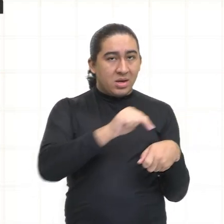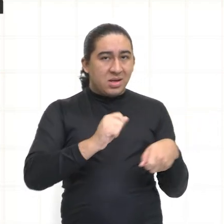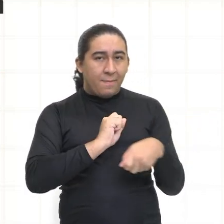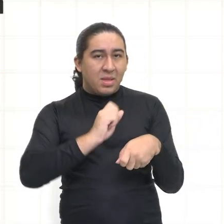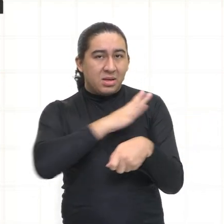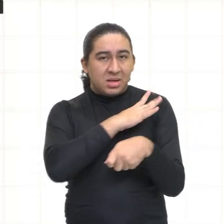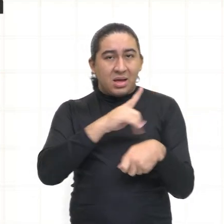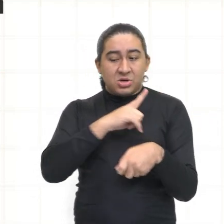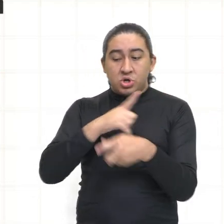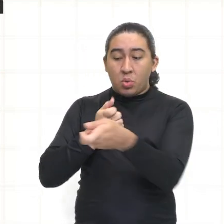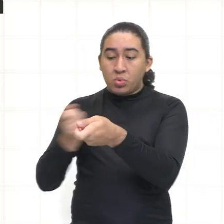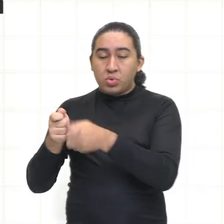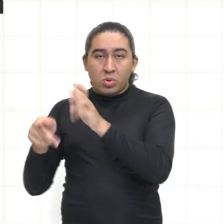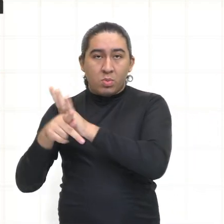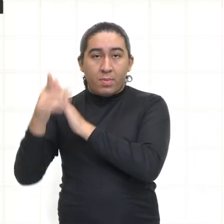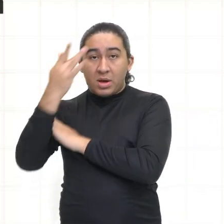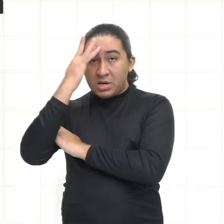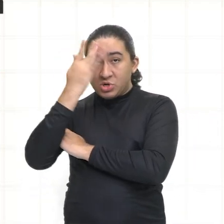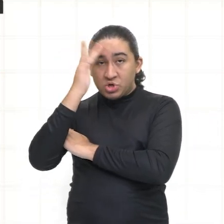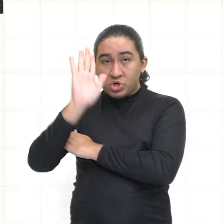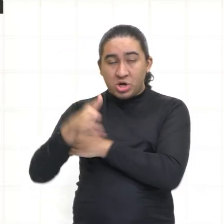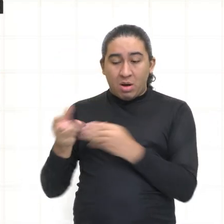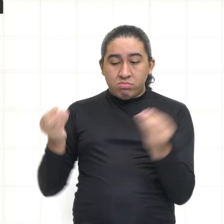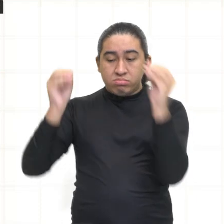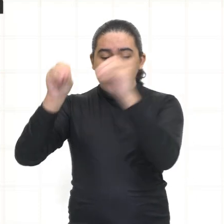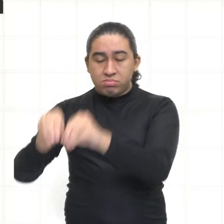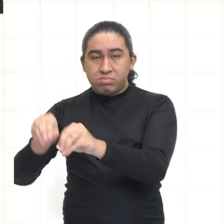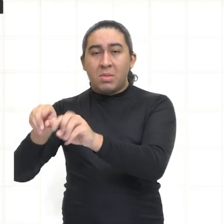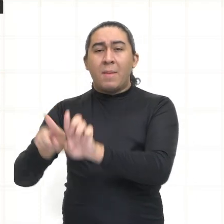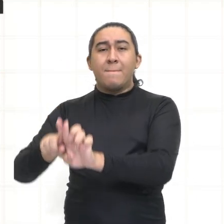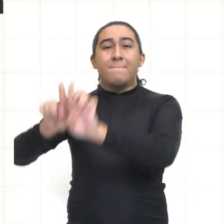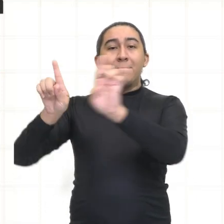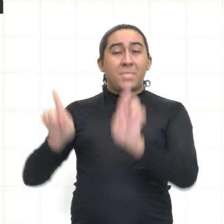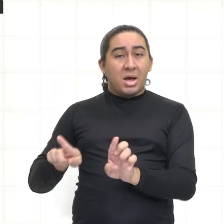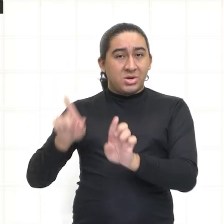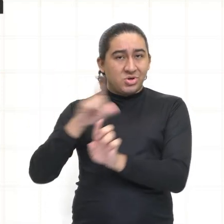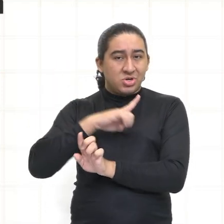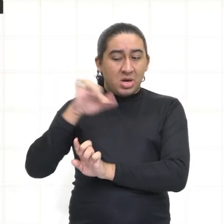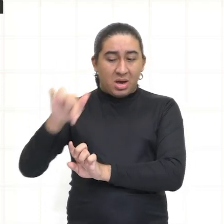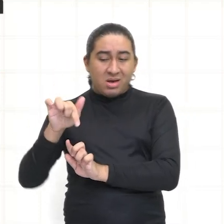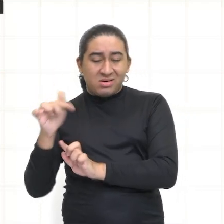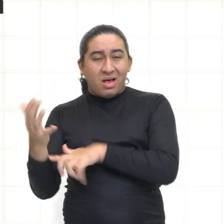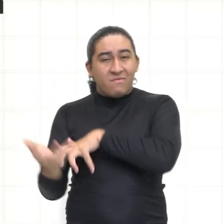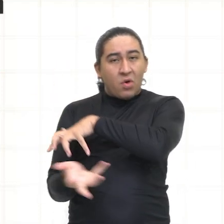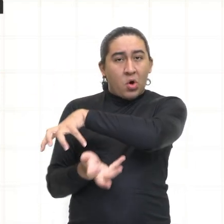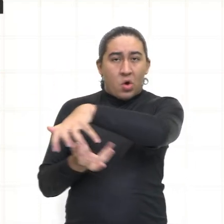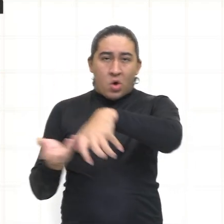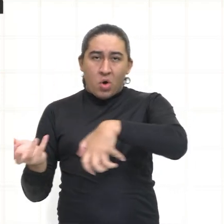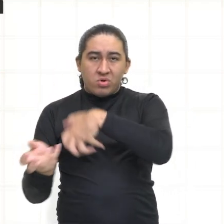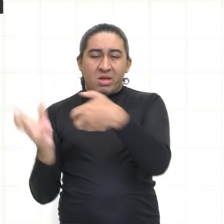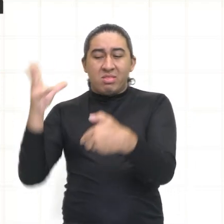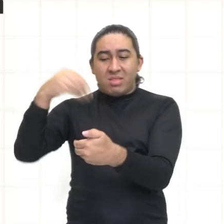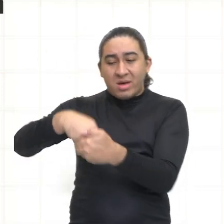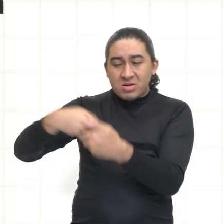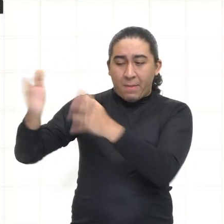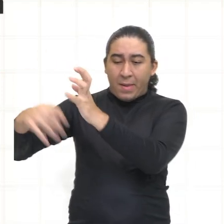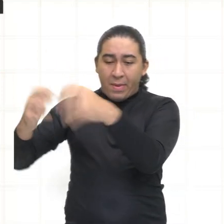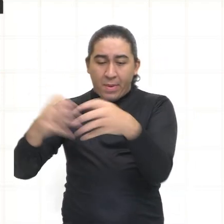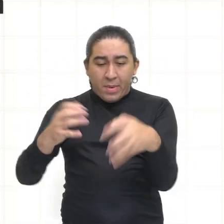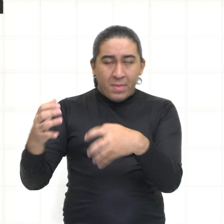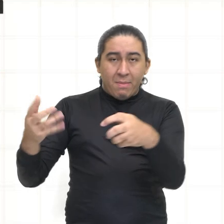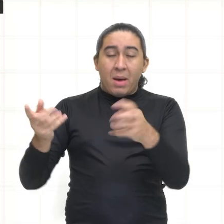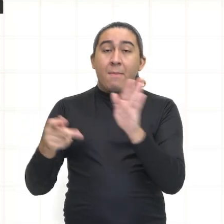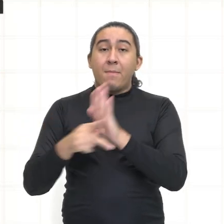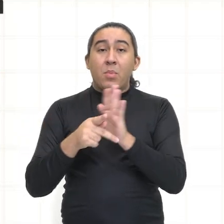que estavam dominando o território indiano. Mas, por conta de revoltas internas,